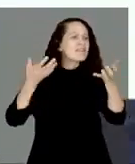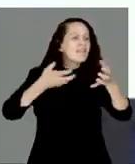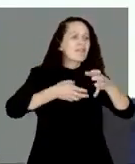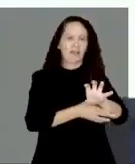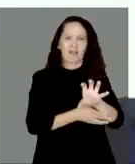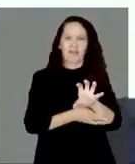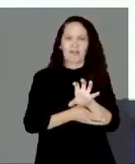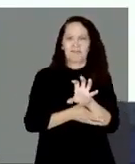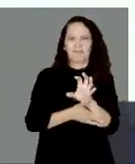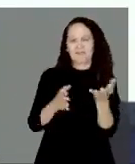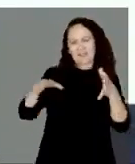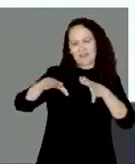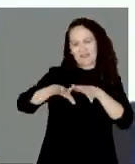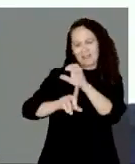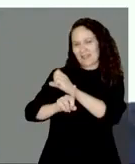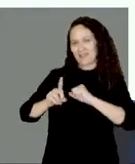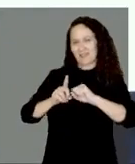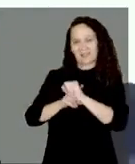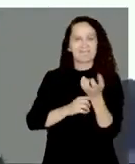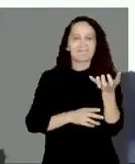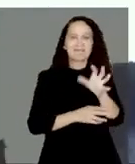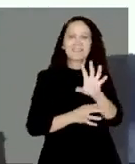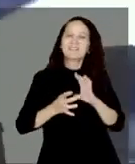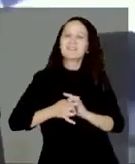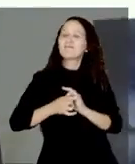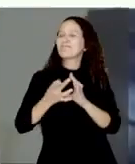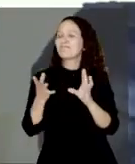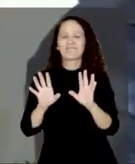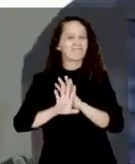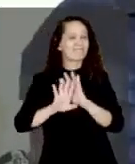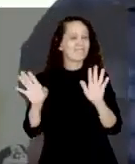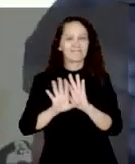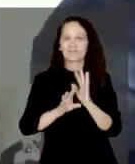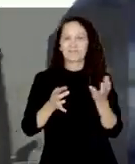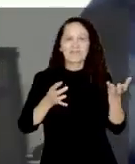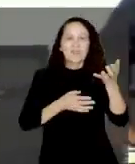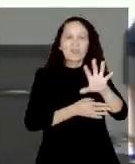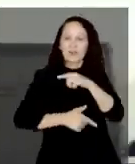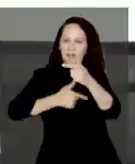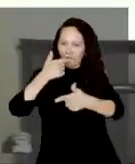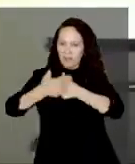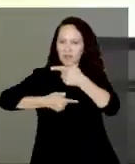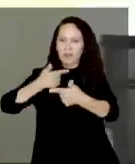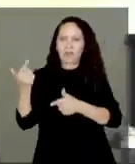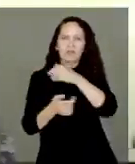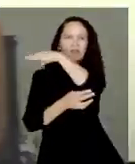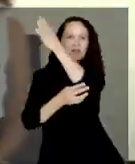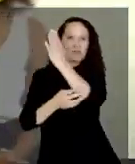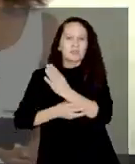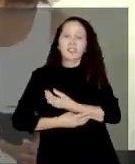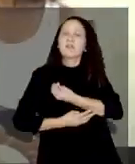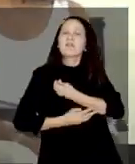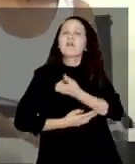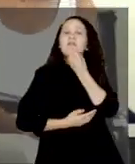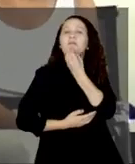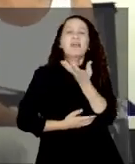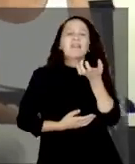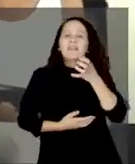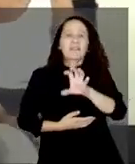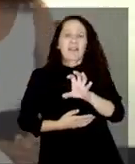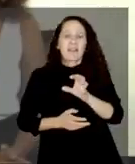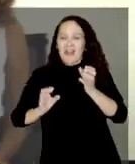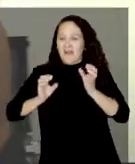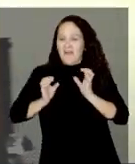estamos agora, é preciso construir a democracia plena. Não pode o Movimento Sem Terra ser um